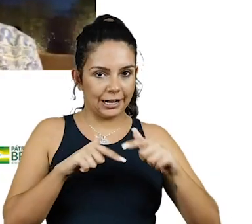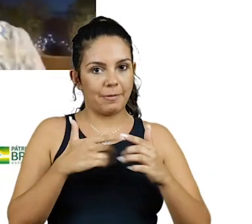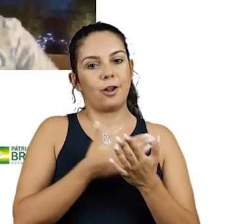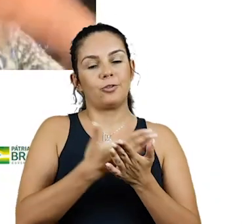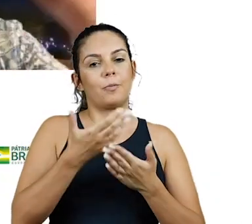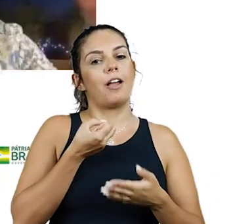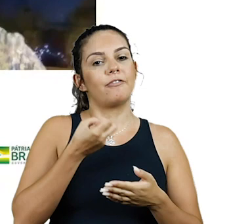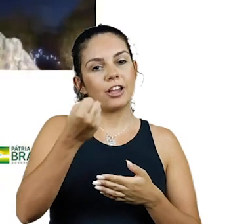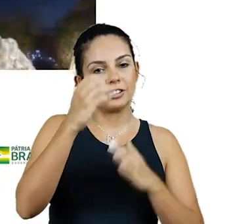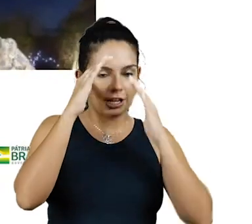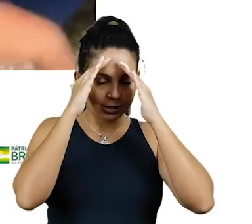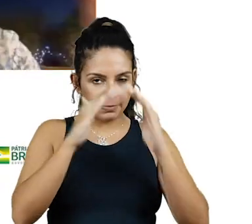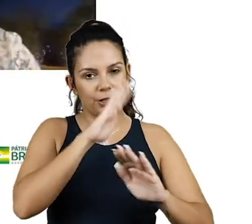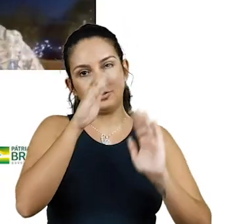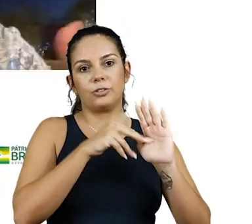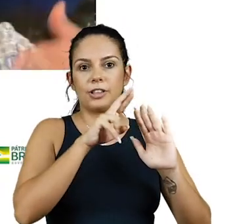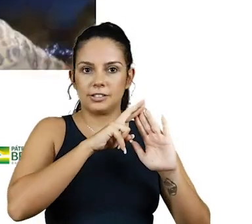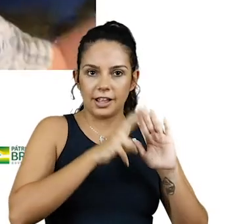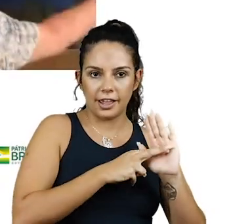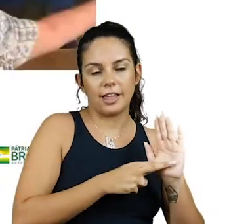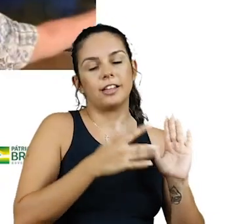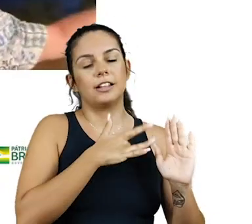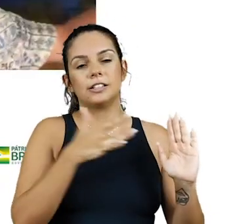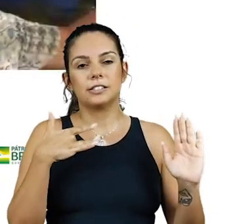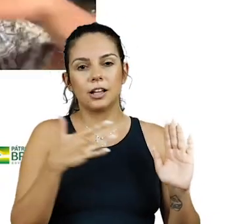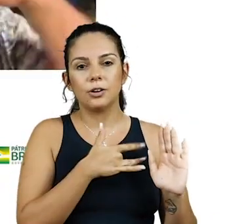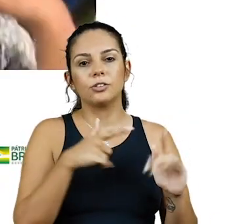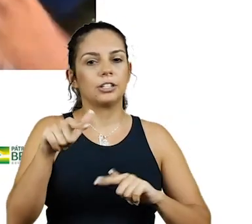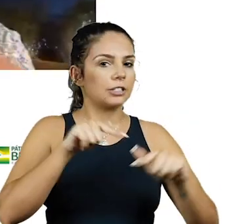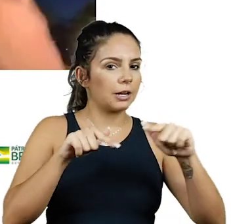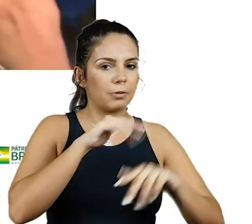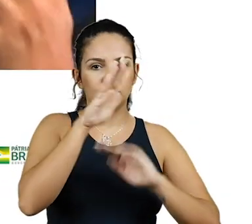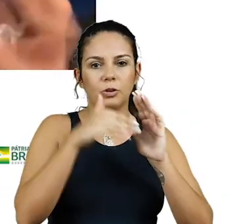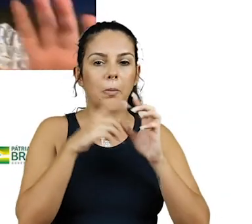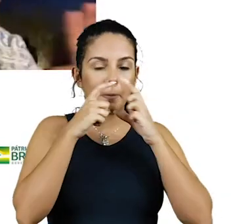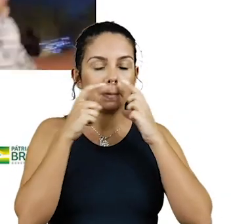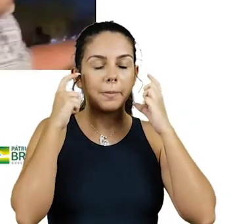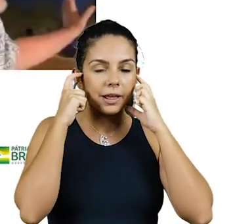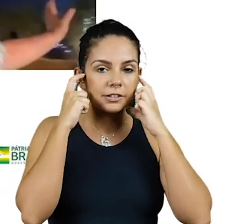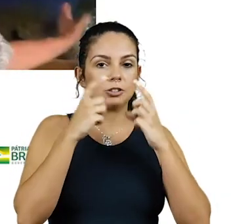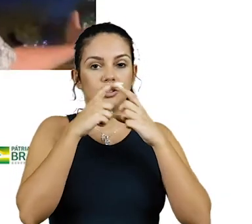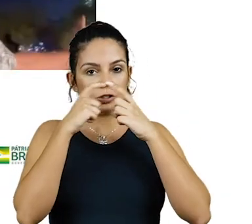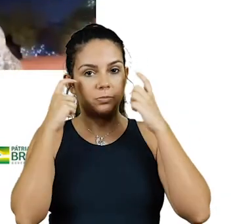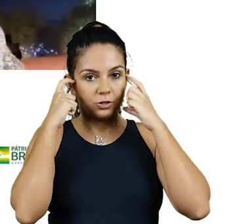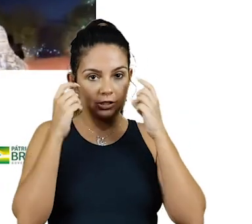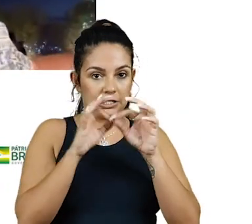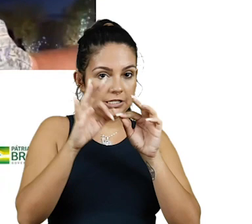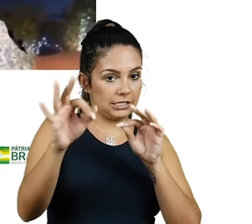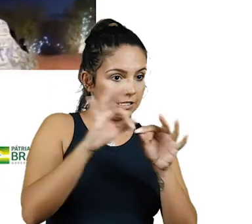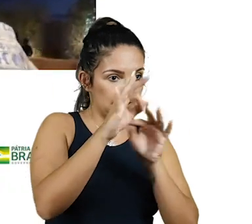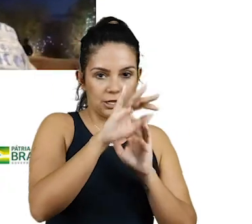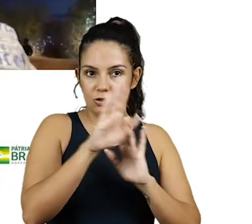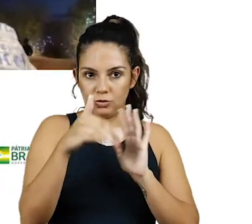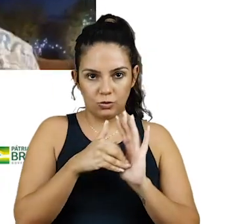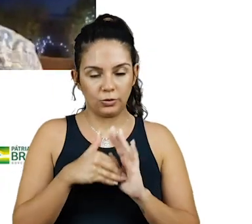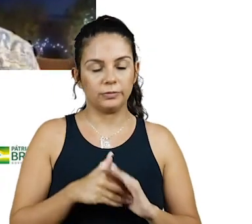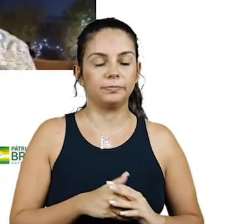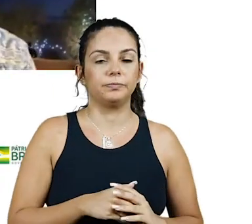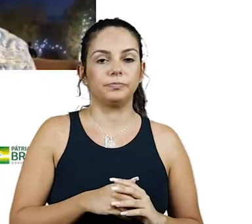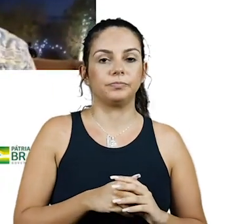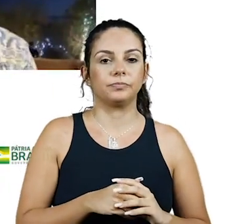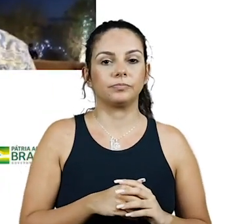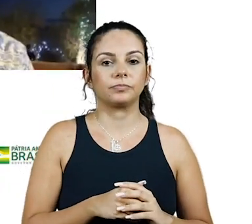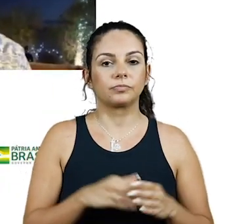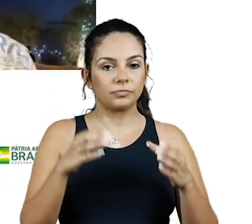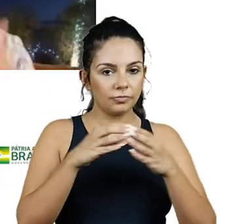começa a viajar, respeitando os protocolos todos de saúde, o pessoal está aqui trabalhando, todo mundo de máscara. Tirei a máscara, estou distante de todo mundo,